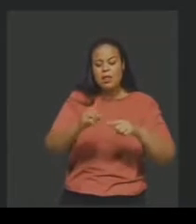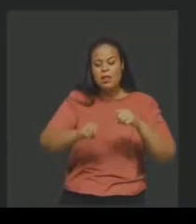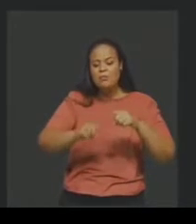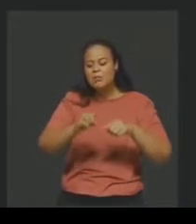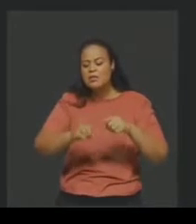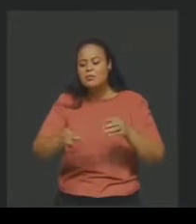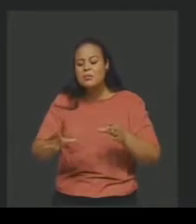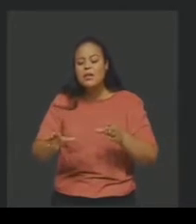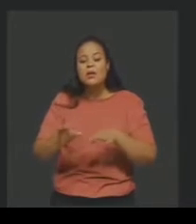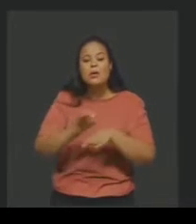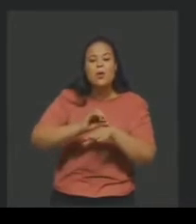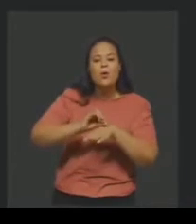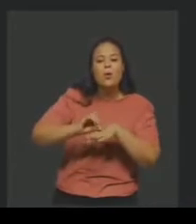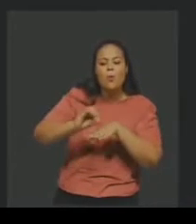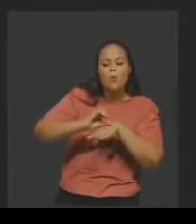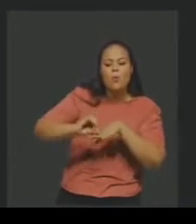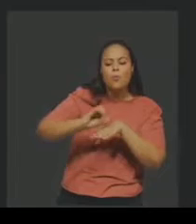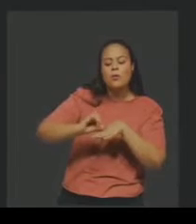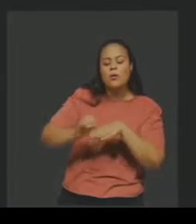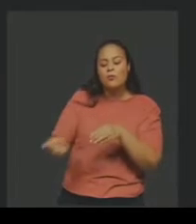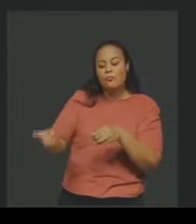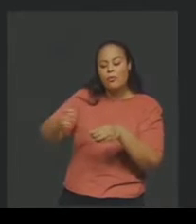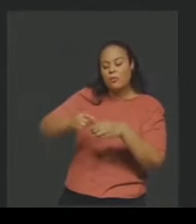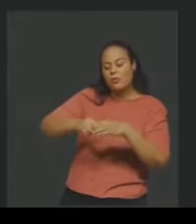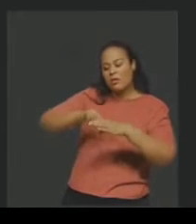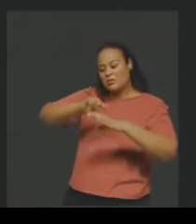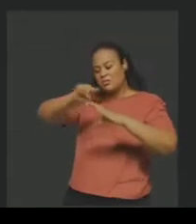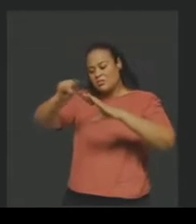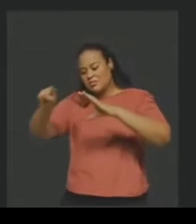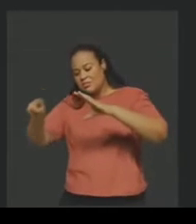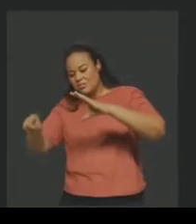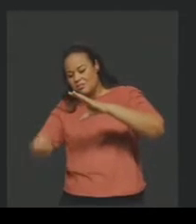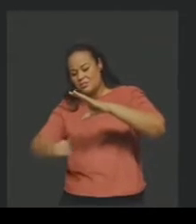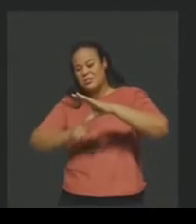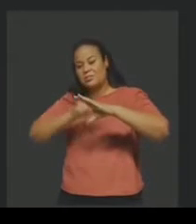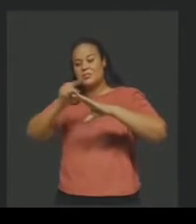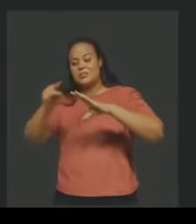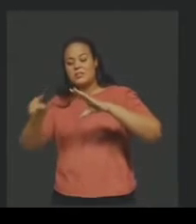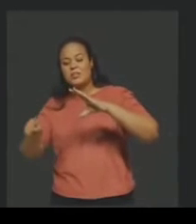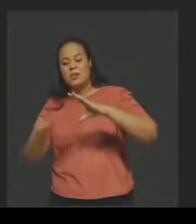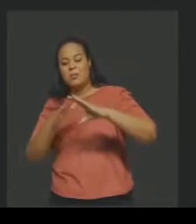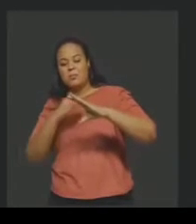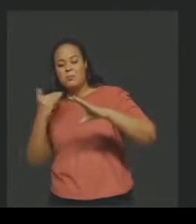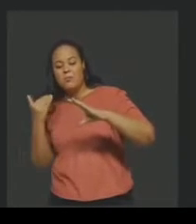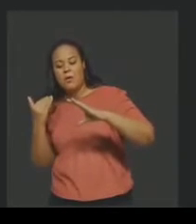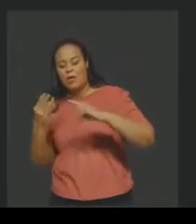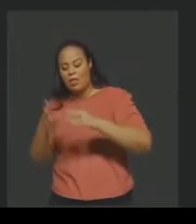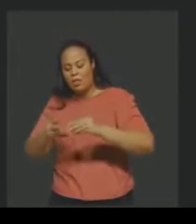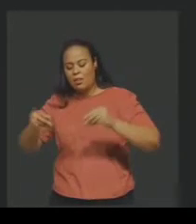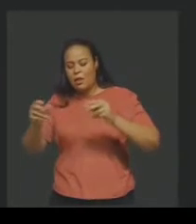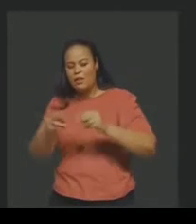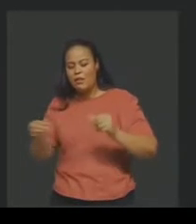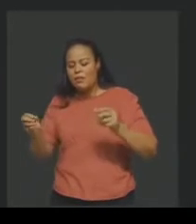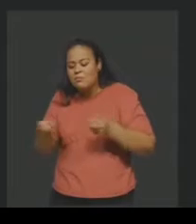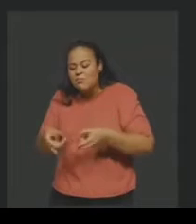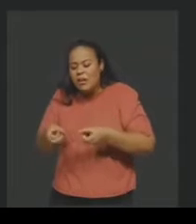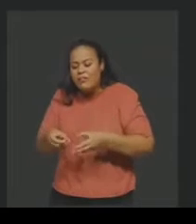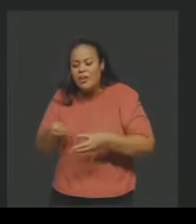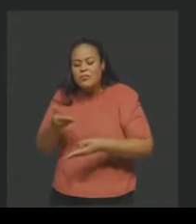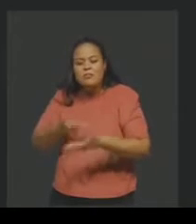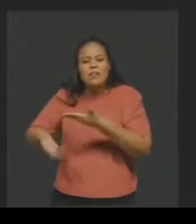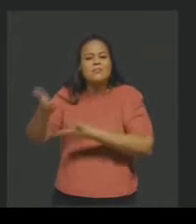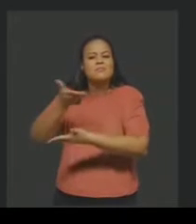para o ambiente, num ciclo em que forma-se seres vivos. Quando os seres vivos morrem, eles são decompostos por bactérias e fungos e aí você tem material